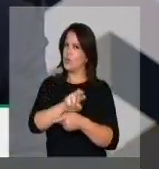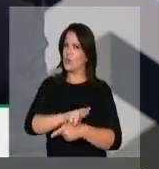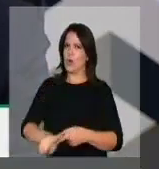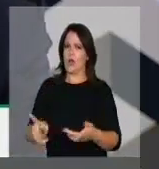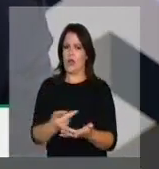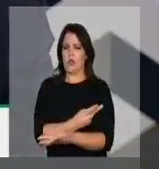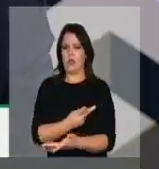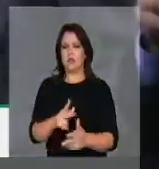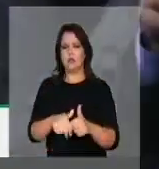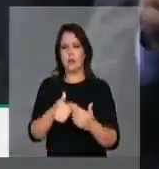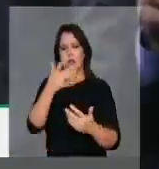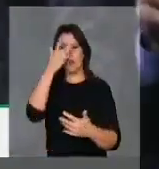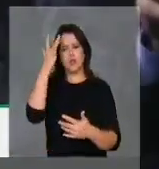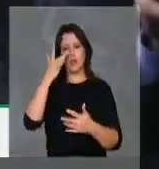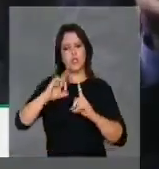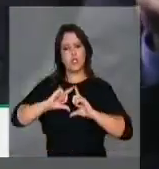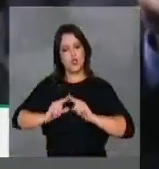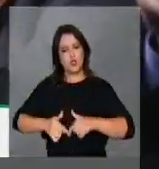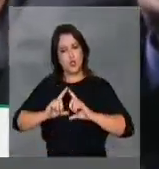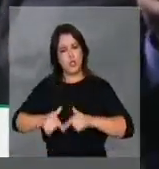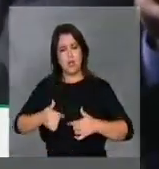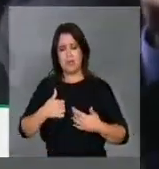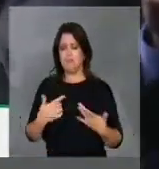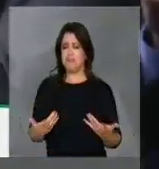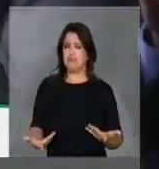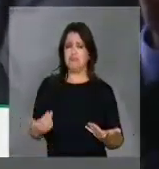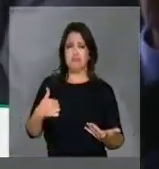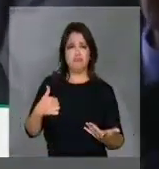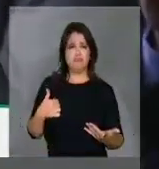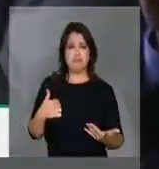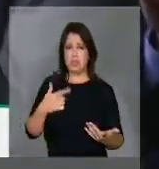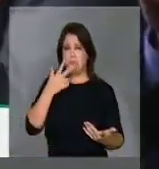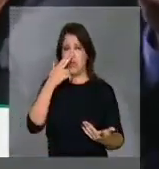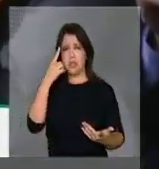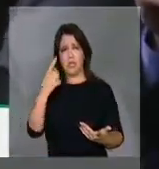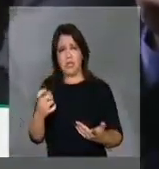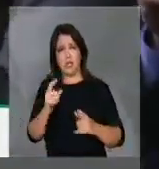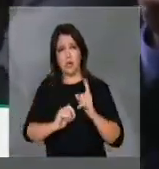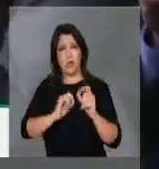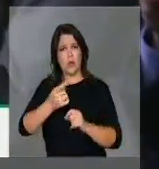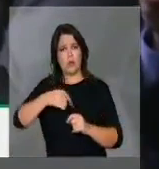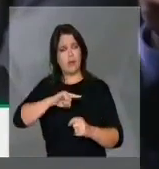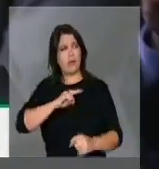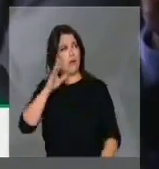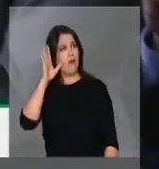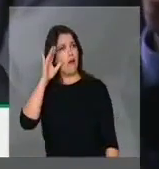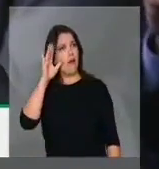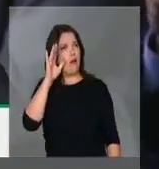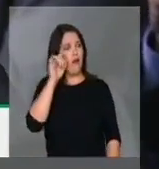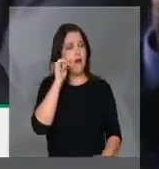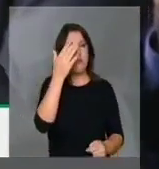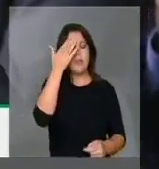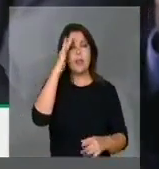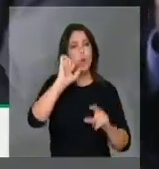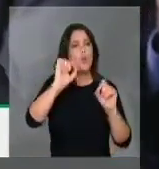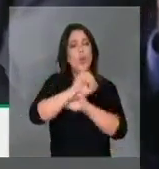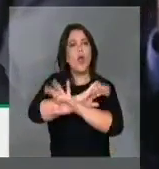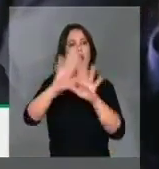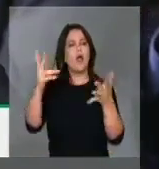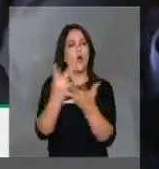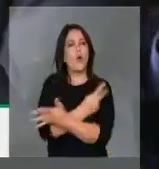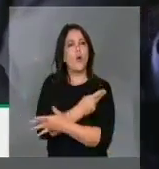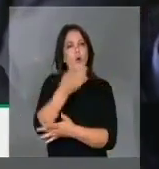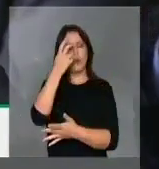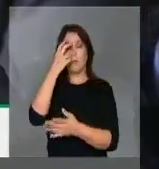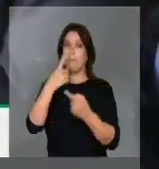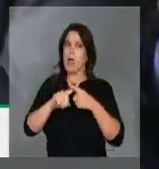isso não é por acaso, porque o fato do sujeito ser judeu, para mim, é até interessante, a gente fica até curioso para entender a cultura.